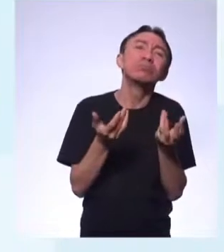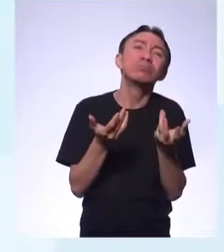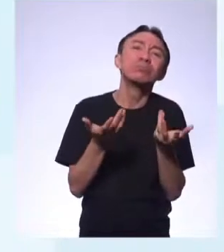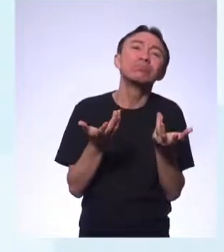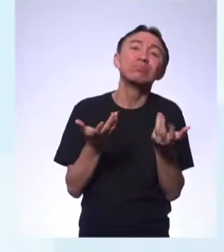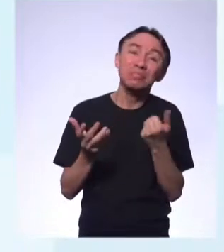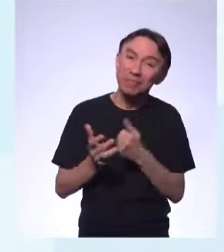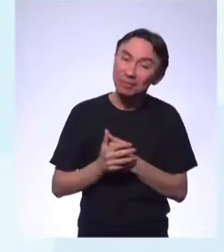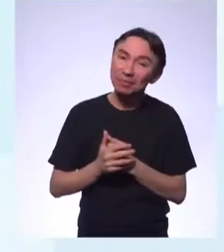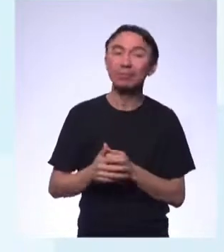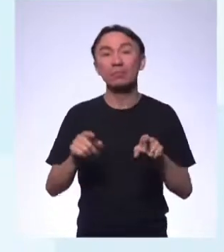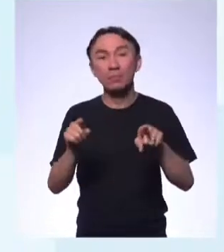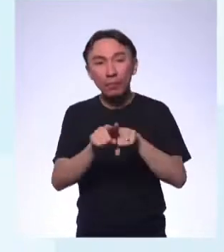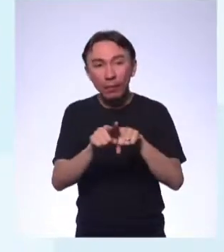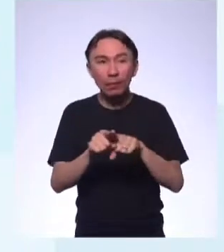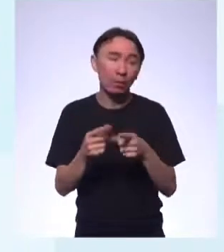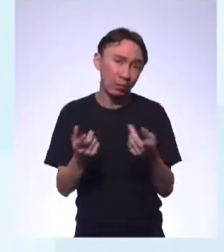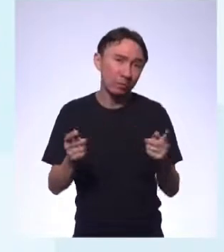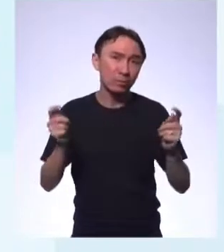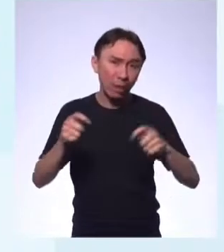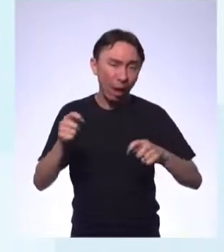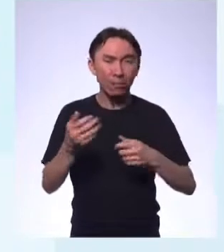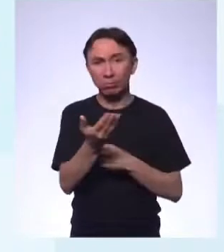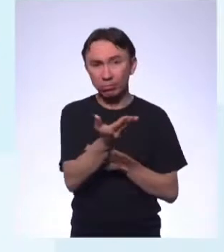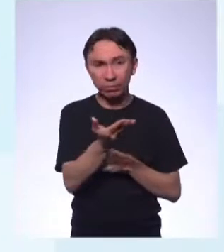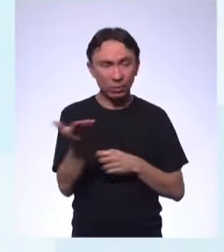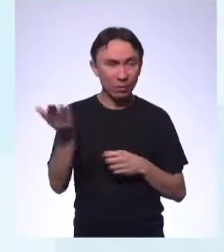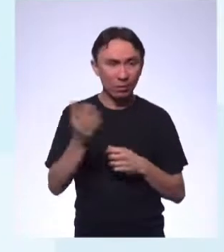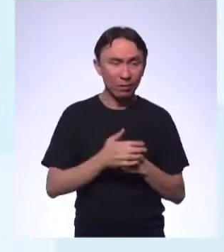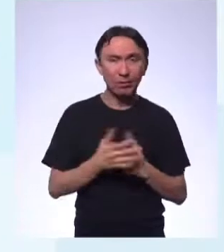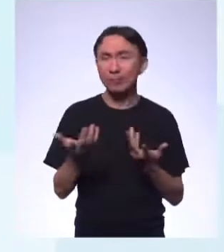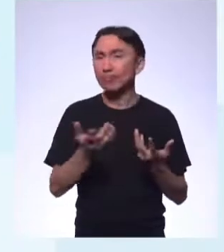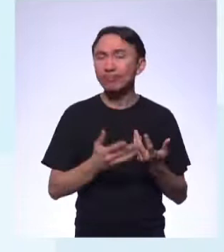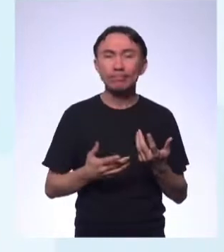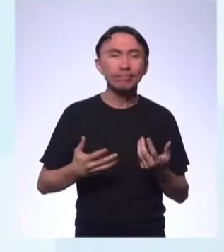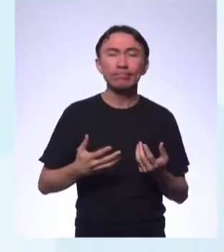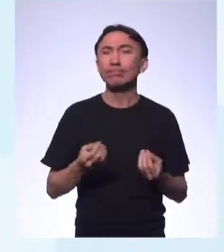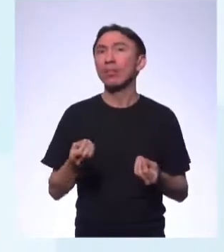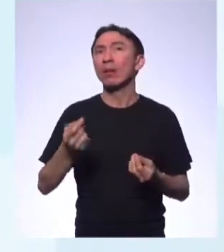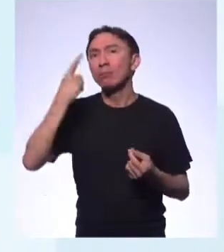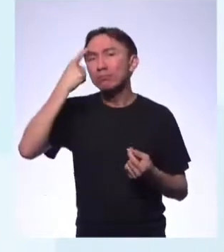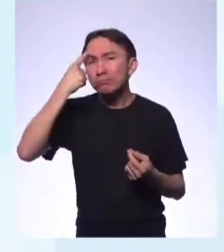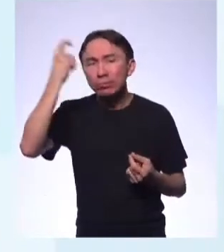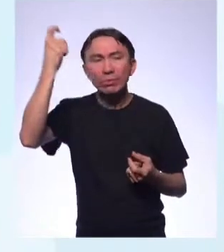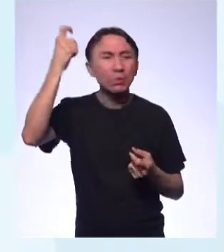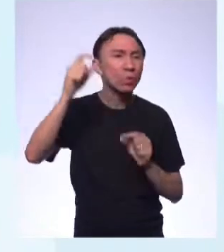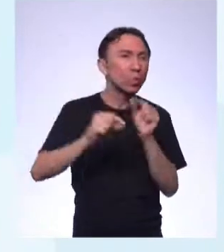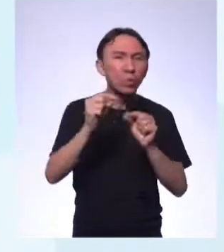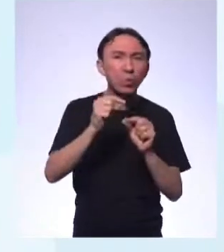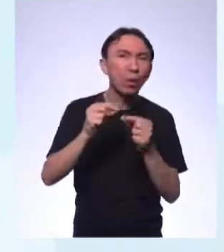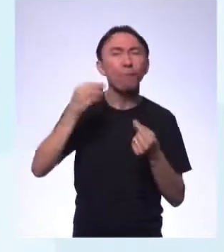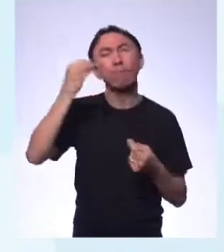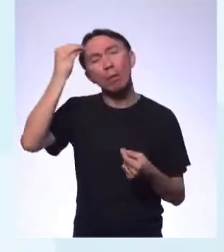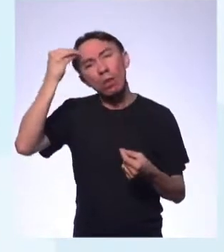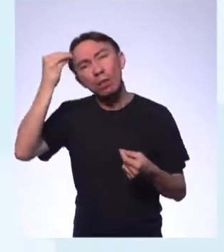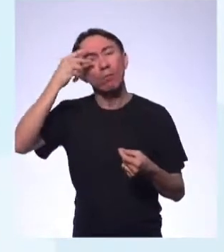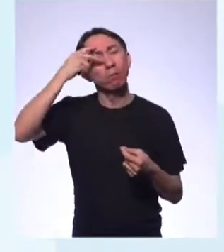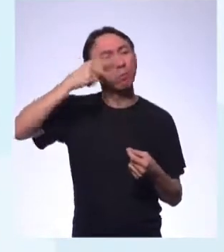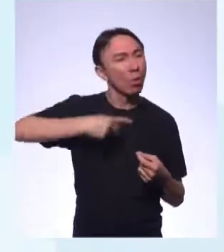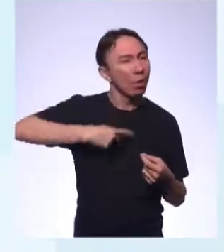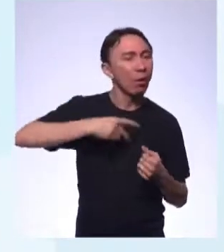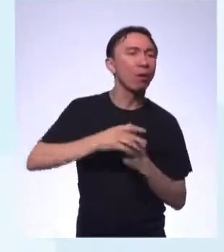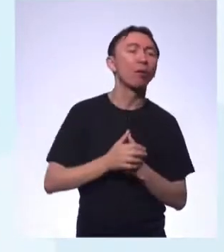Então, gente, também é possível vocês buscarem como inspiração uma experiência pessoal, a vida cotidiana, uma imagem, uma